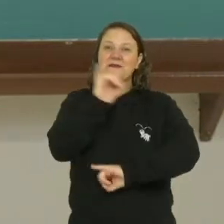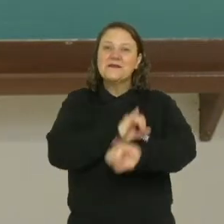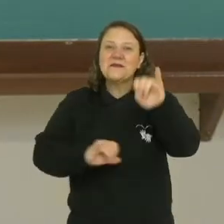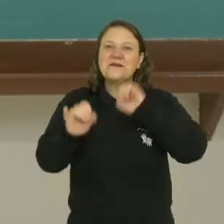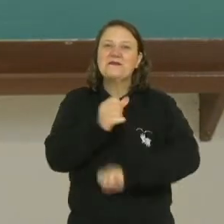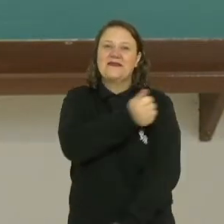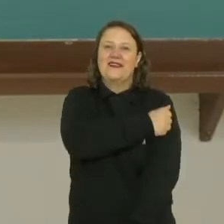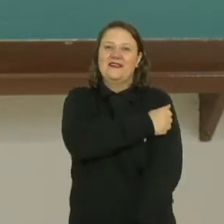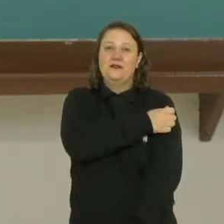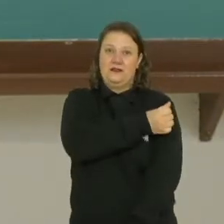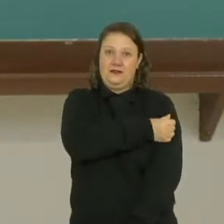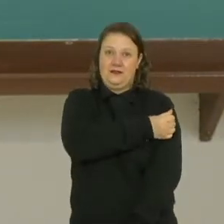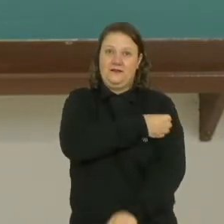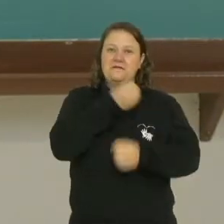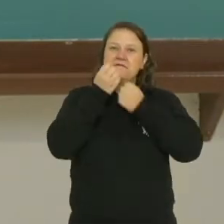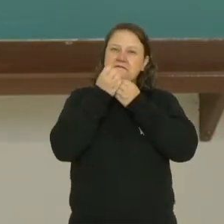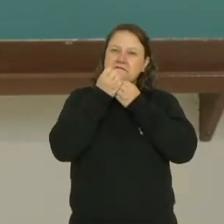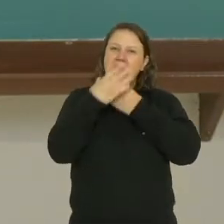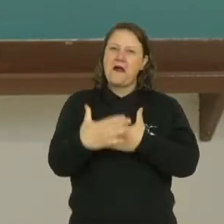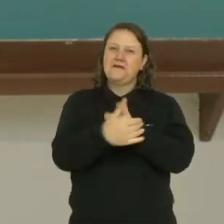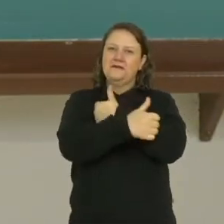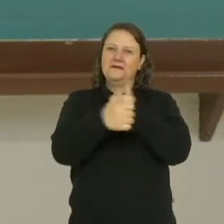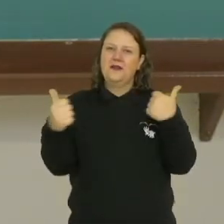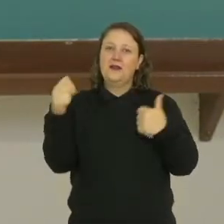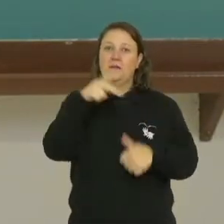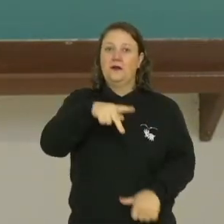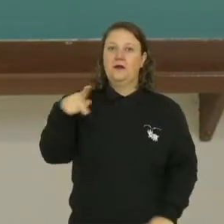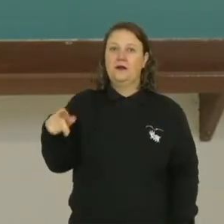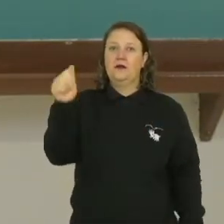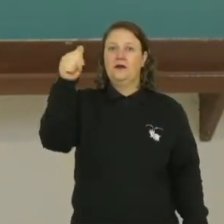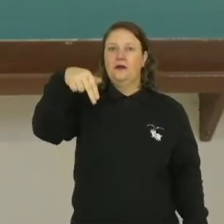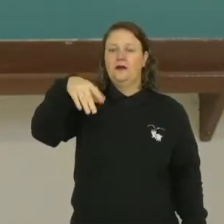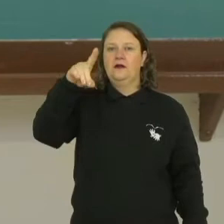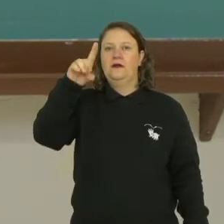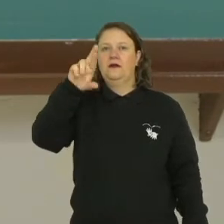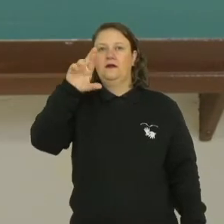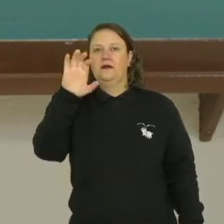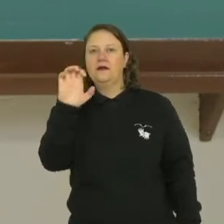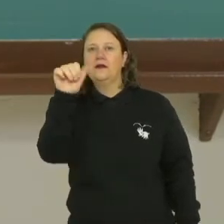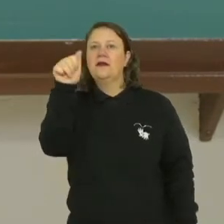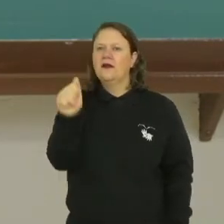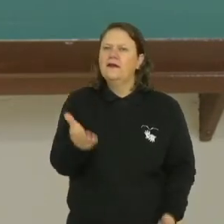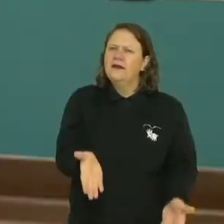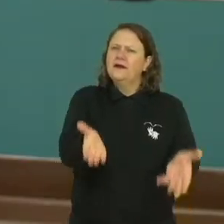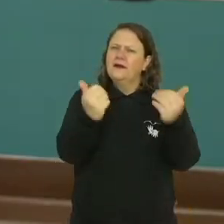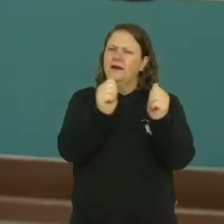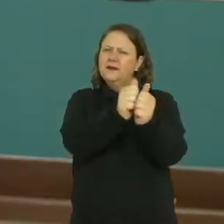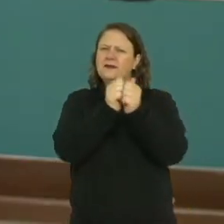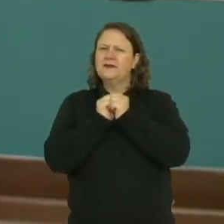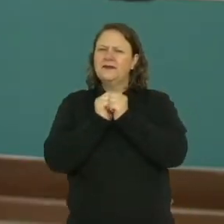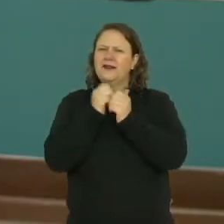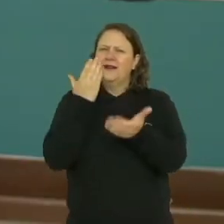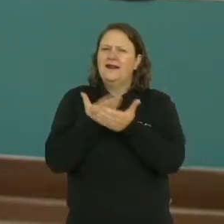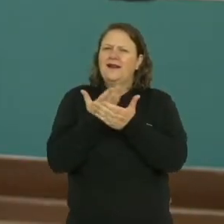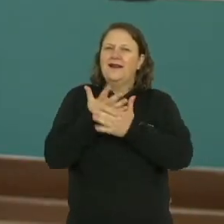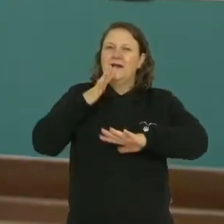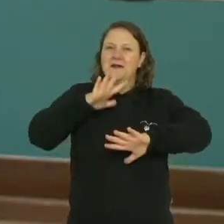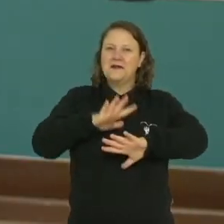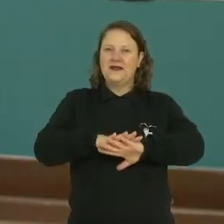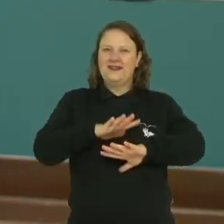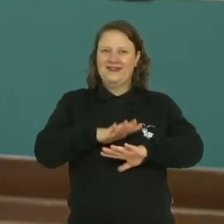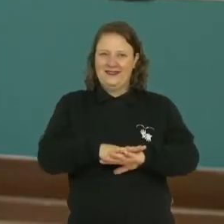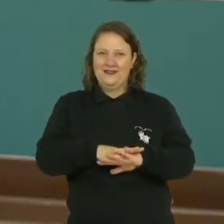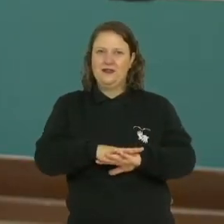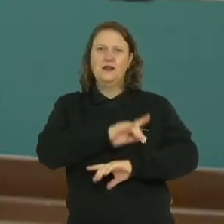estudante do sexto ano, tudo bem com você? Eu sou a professora André e vamos juntos hoje para mais uma aula de matemática. E